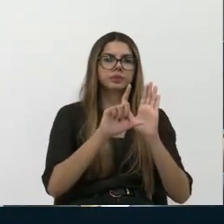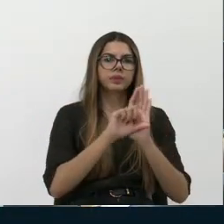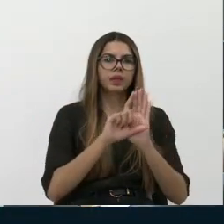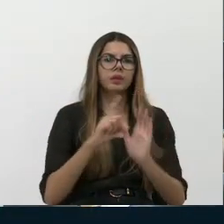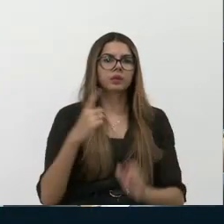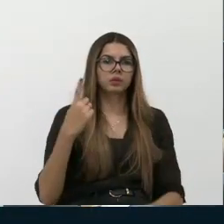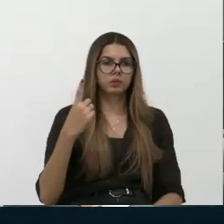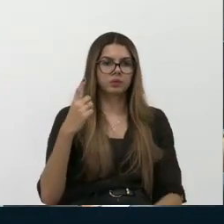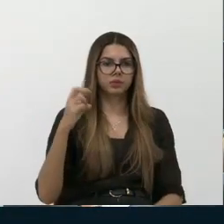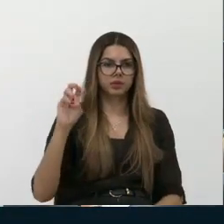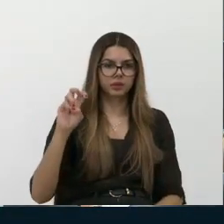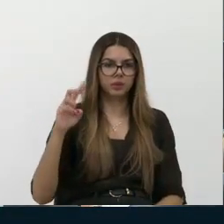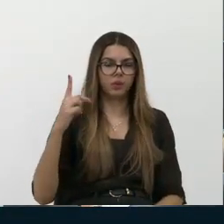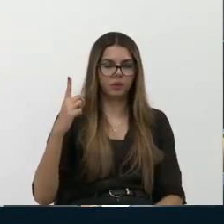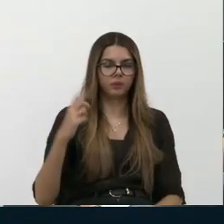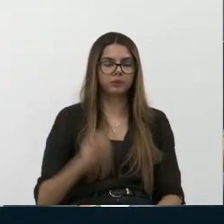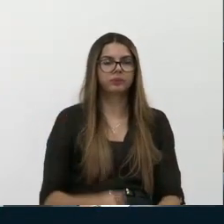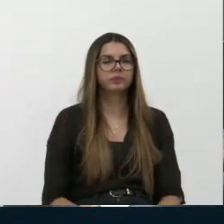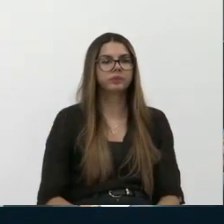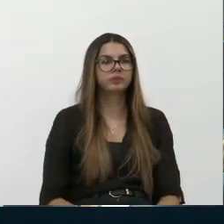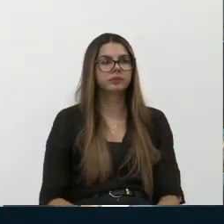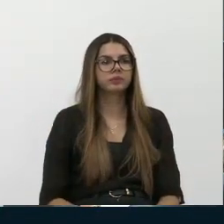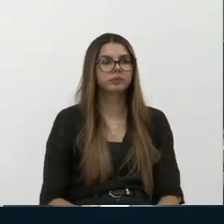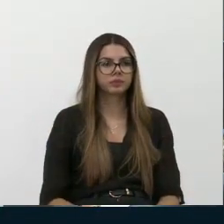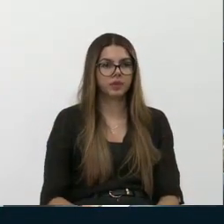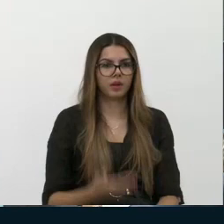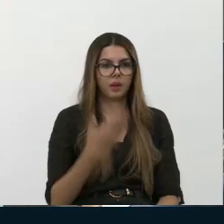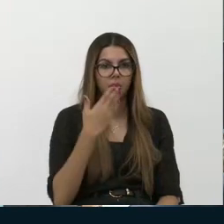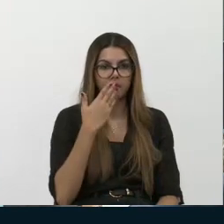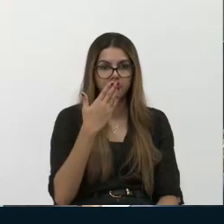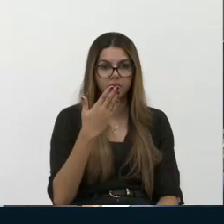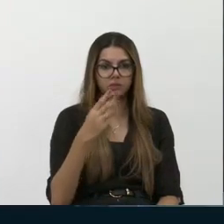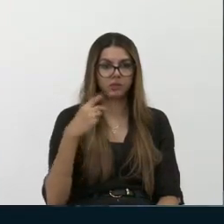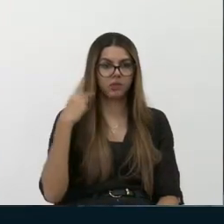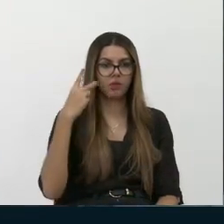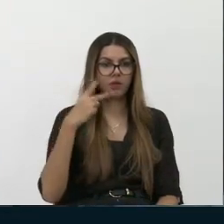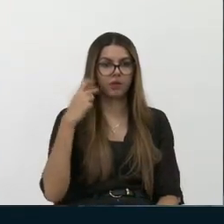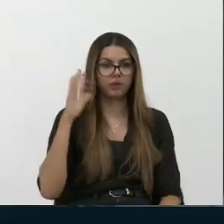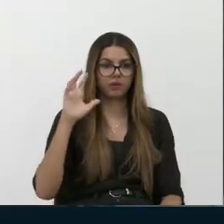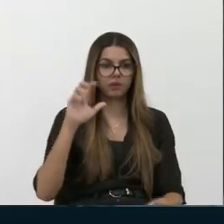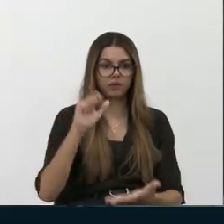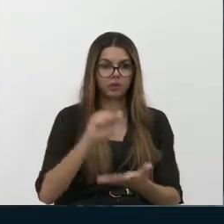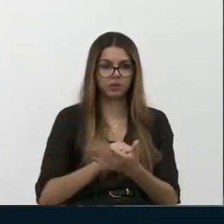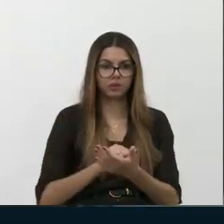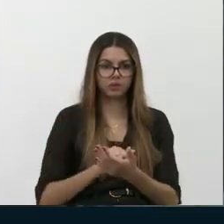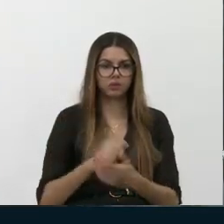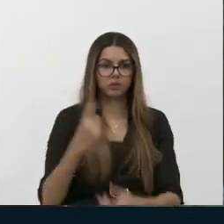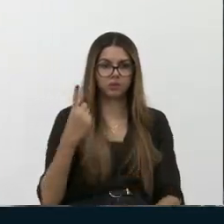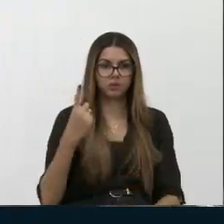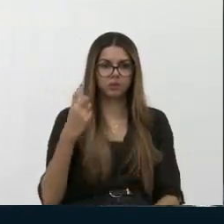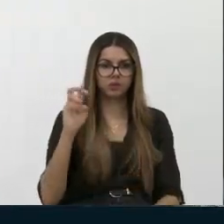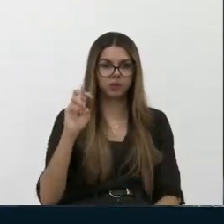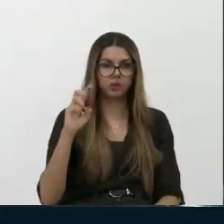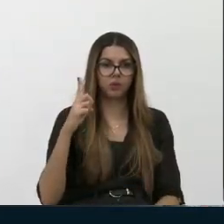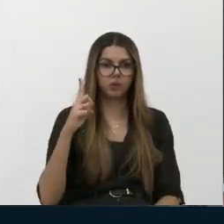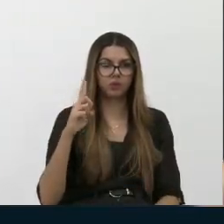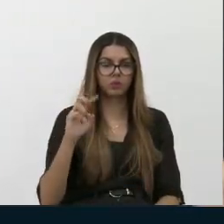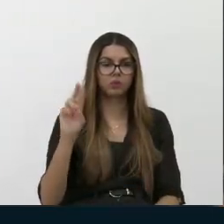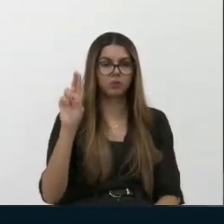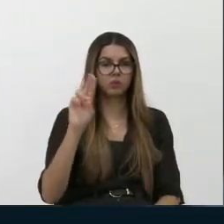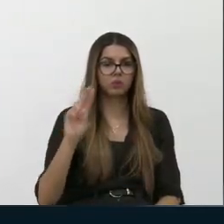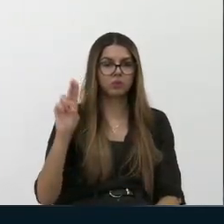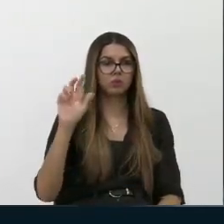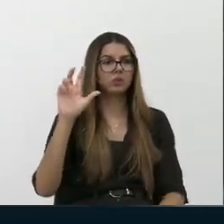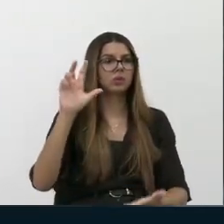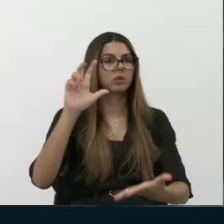Pelo artigo 151. Peço aos vereadores que forem se inscrever pelo artigo 151 que usem o terminal. Eu vi